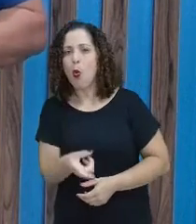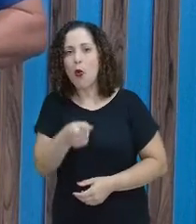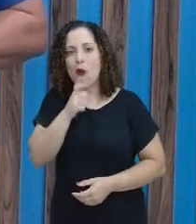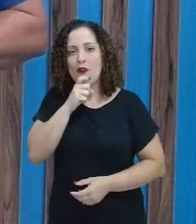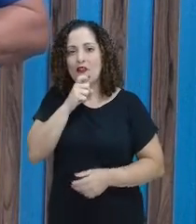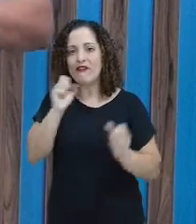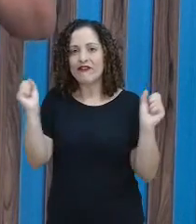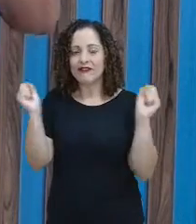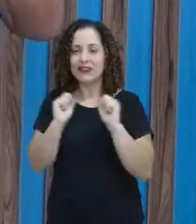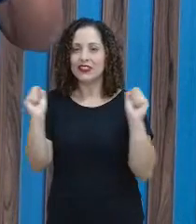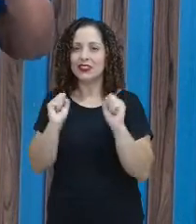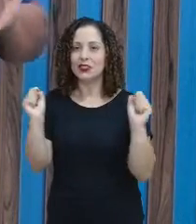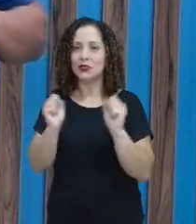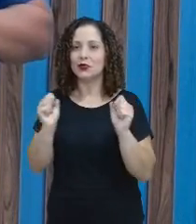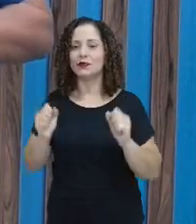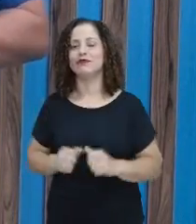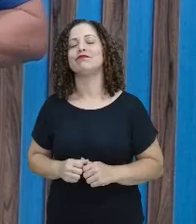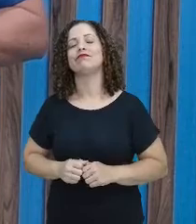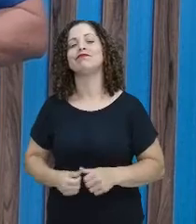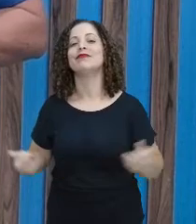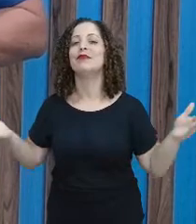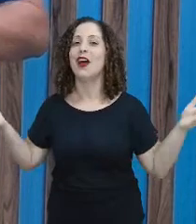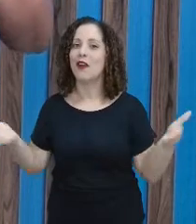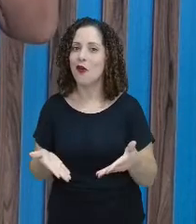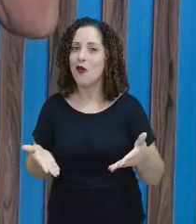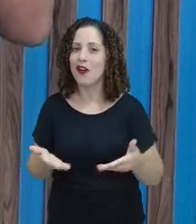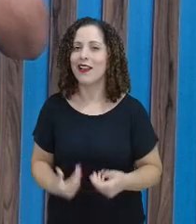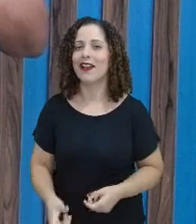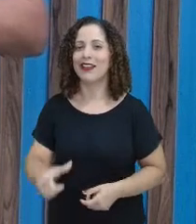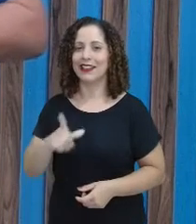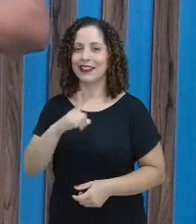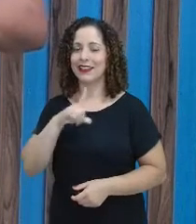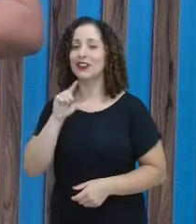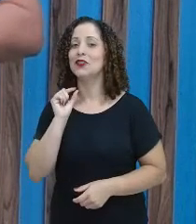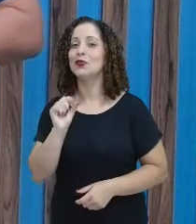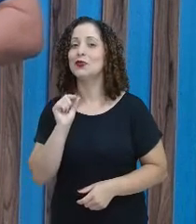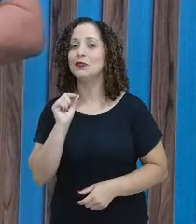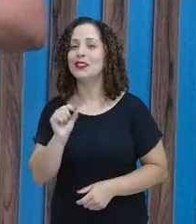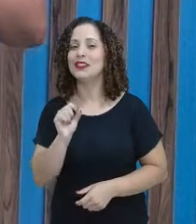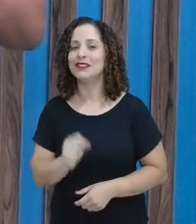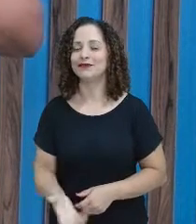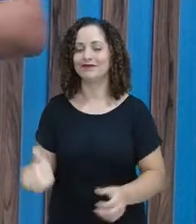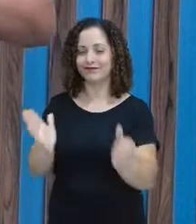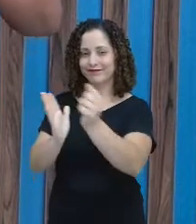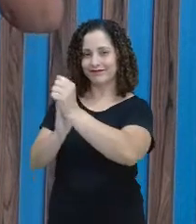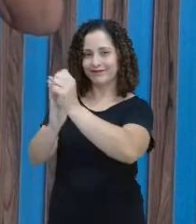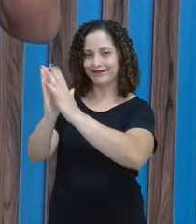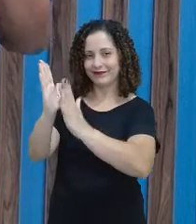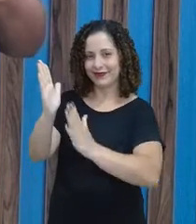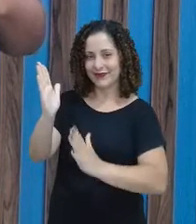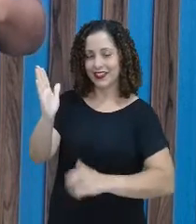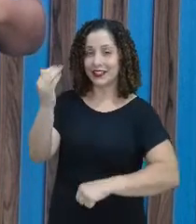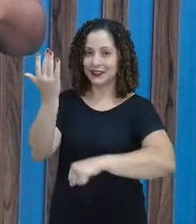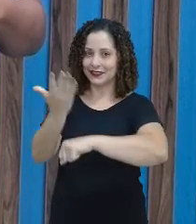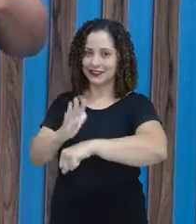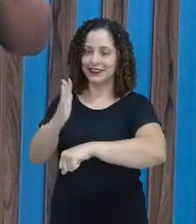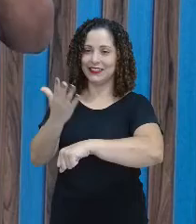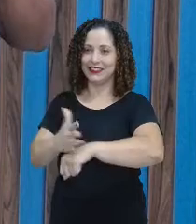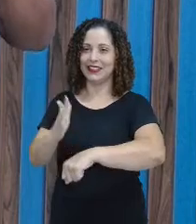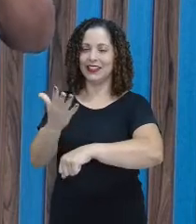tá certo? E pensando nisso, a gente vai lá para aquele ponto de